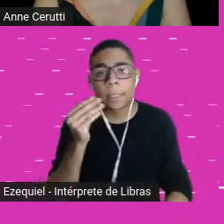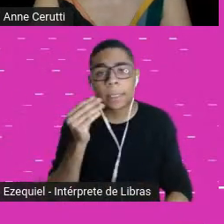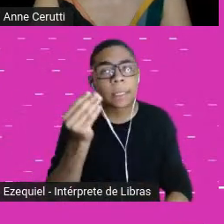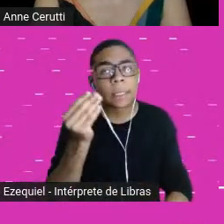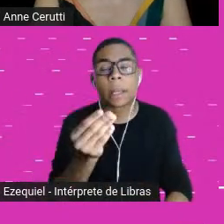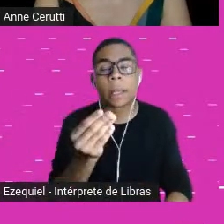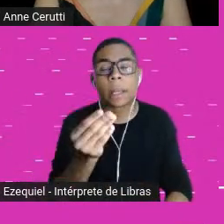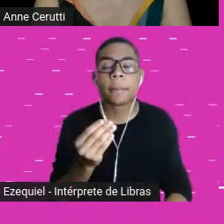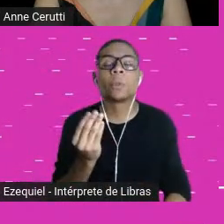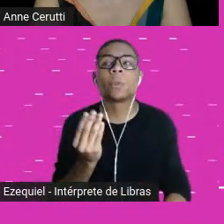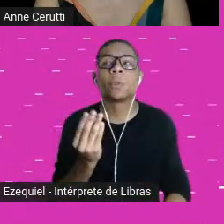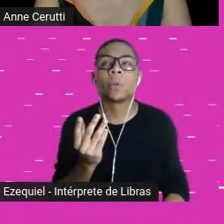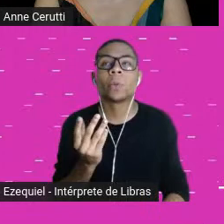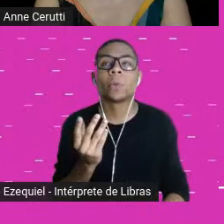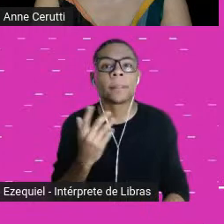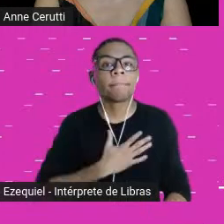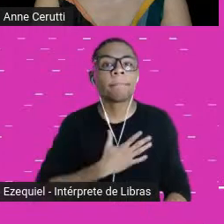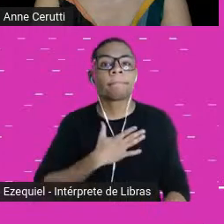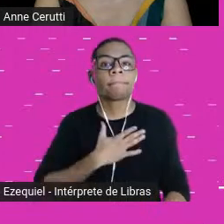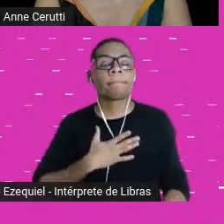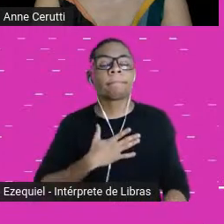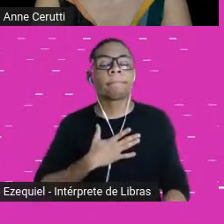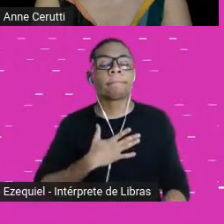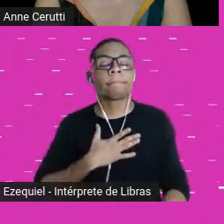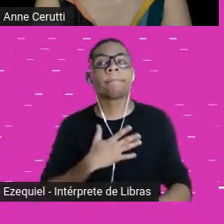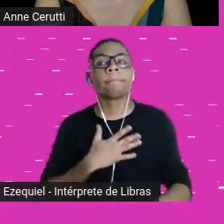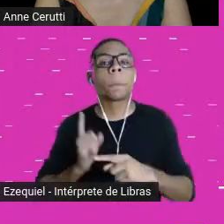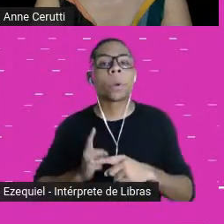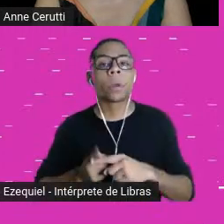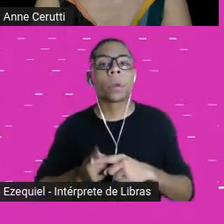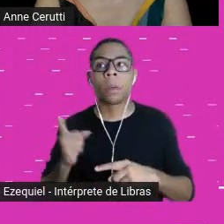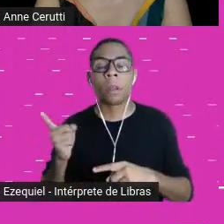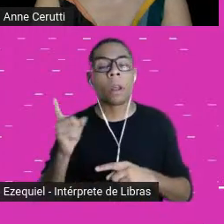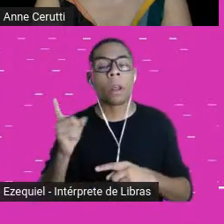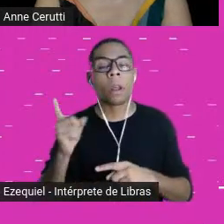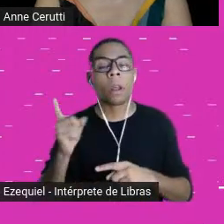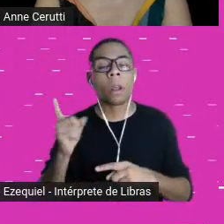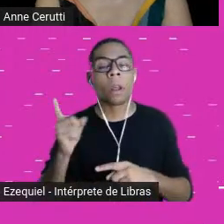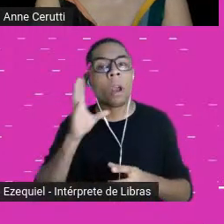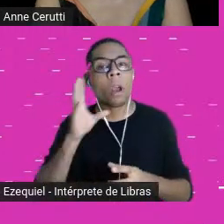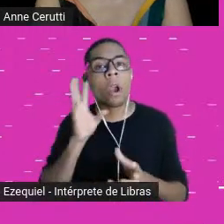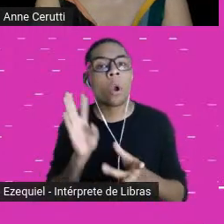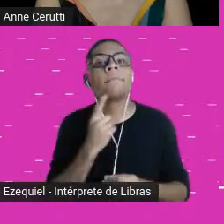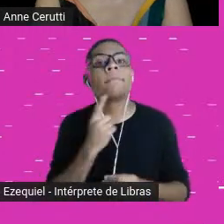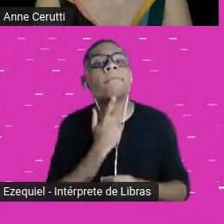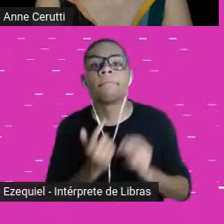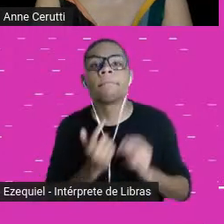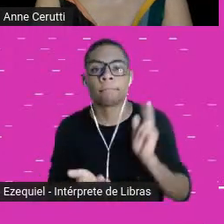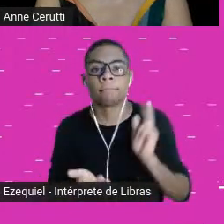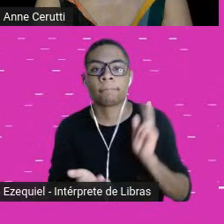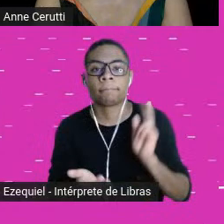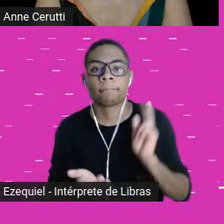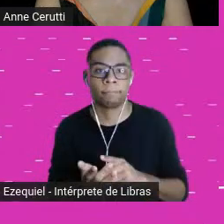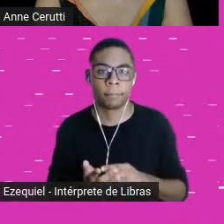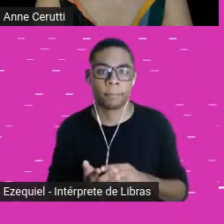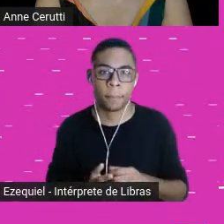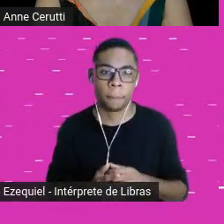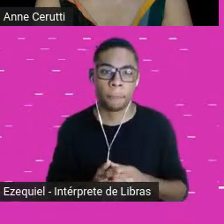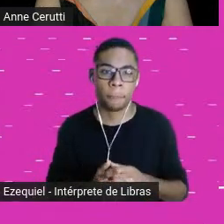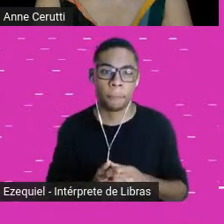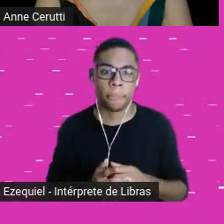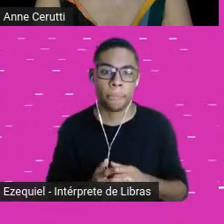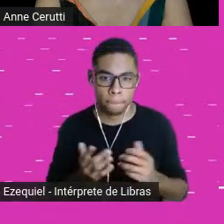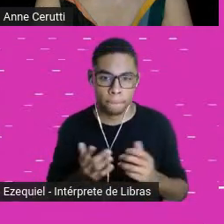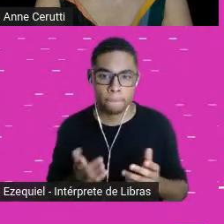entusiasmo por ter concluído o que ela desejava realmente, assim, né? Então ele tinha essa função, né? E